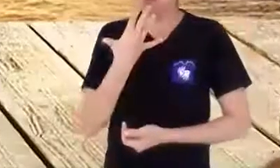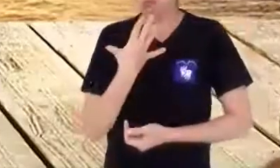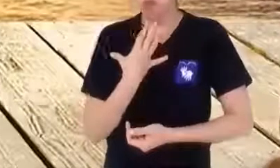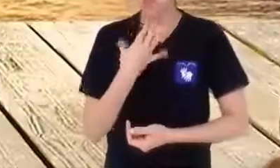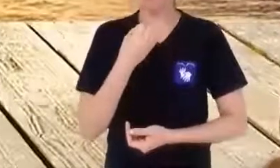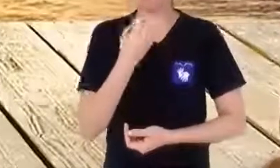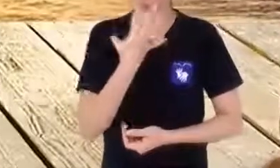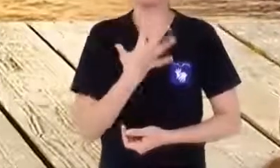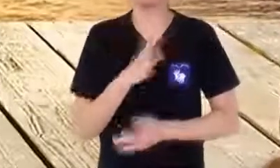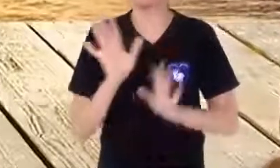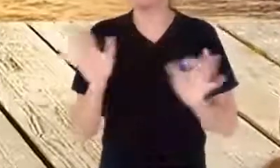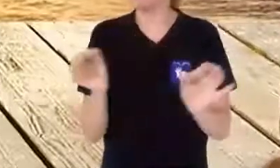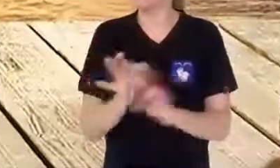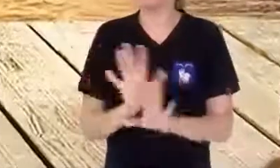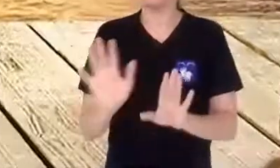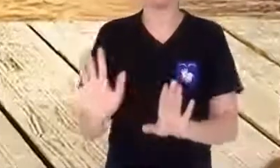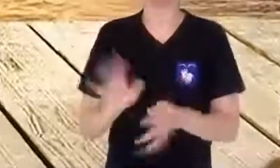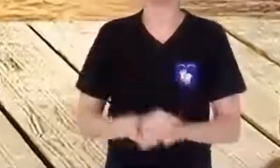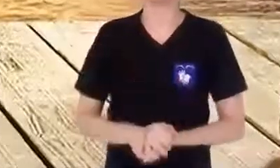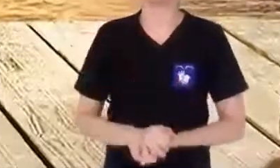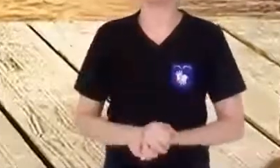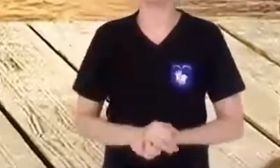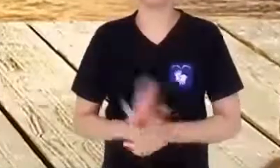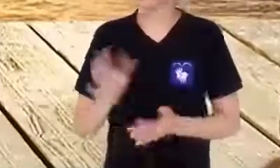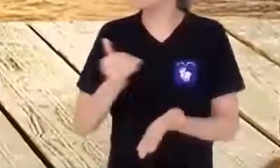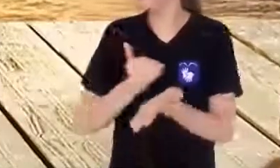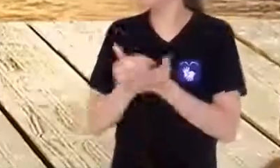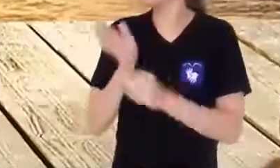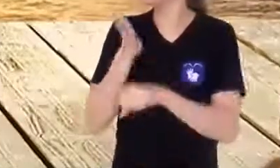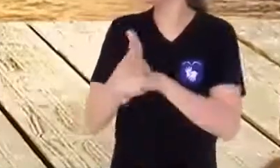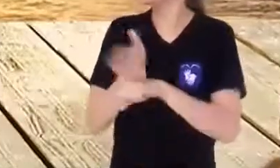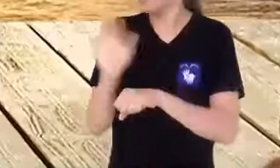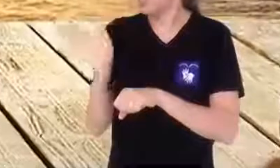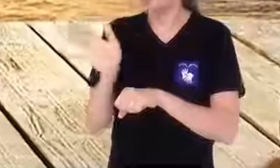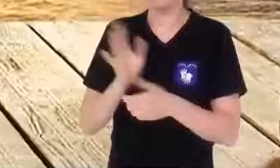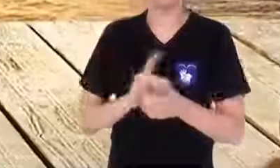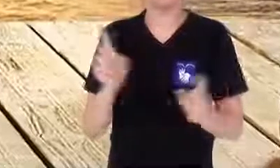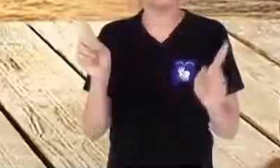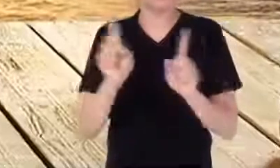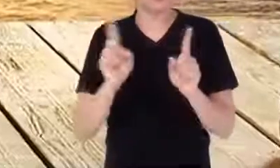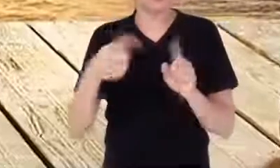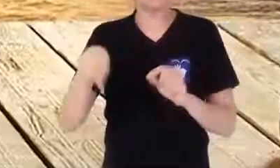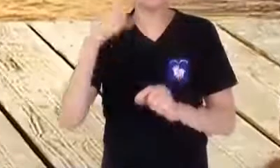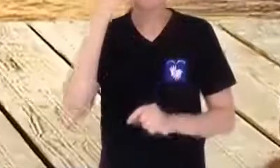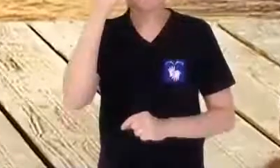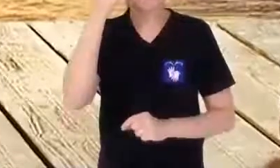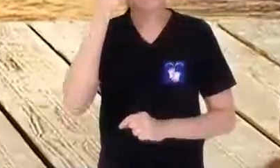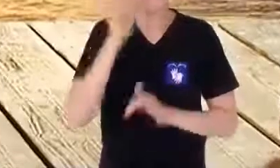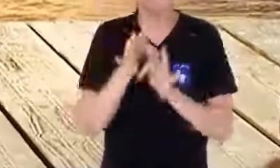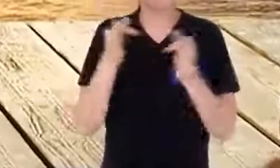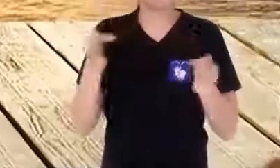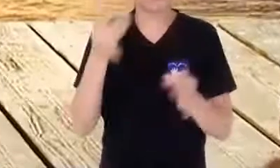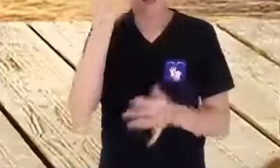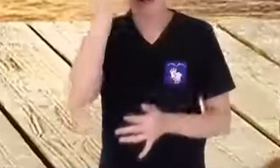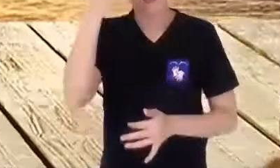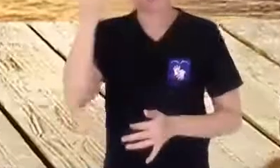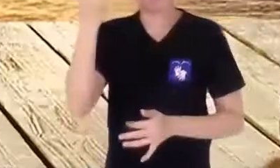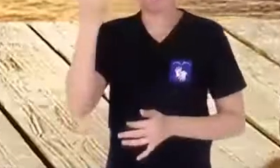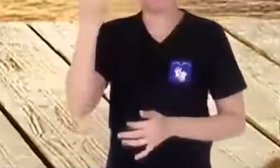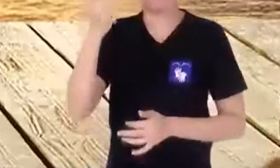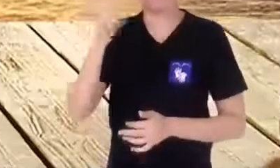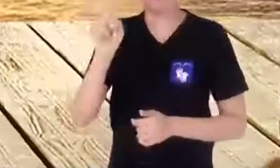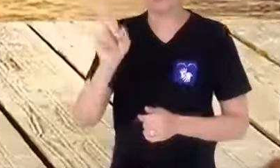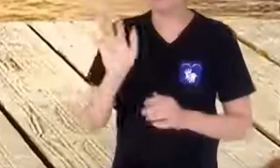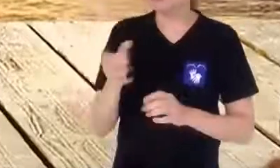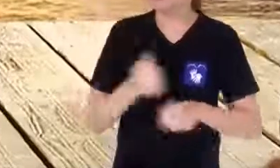bom! Legal! Já posso ir? Já posso? Não! Você pensa que é fácil ser marujo? Mas eu já esfreguei! Já limpou? Já limpei com a